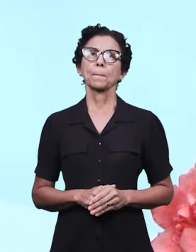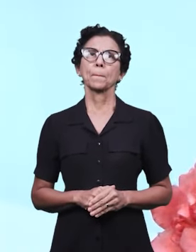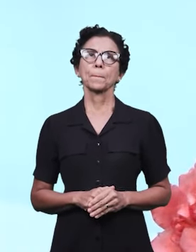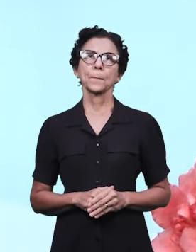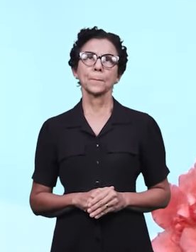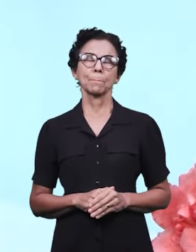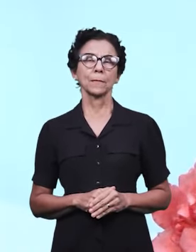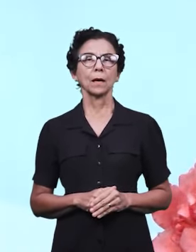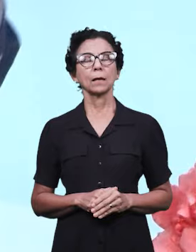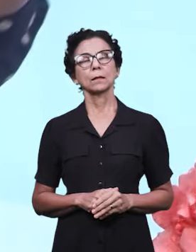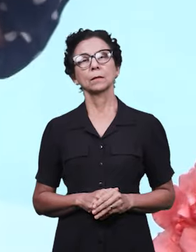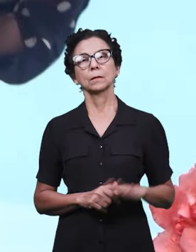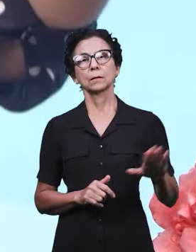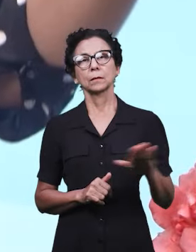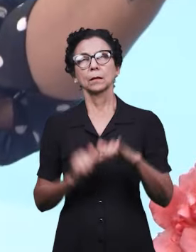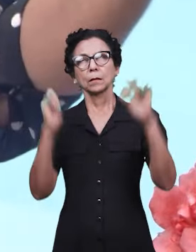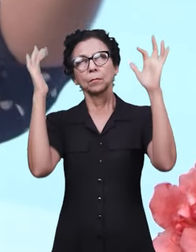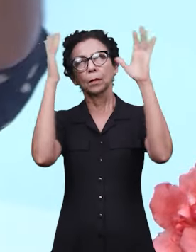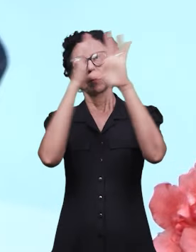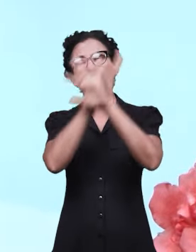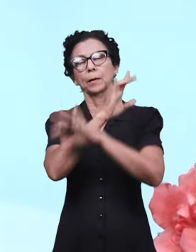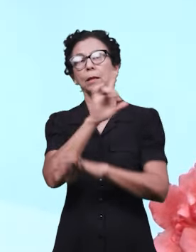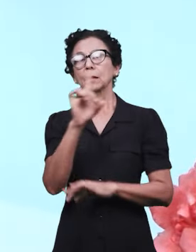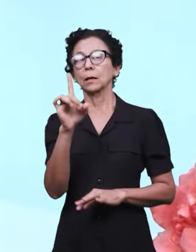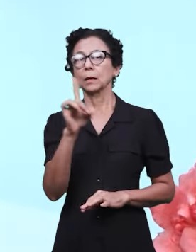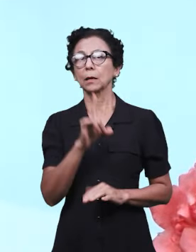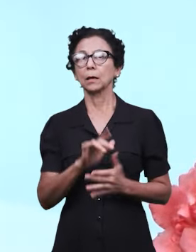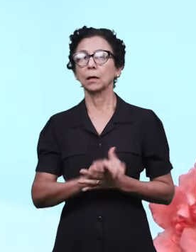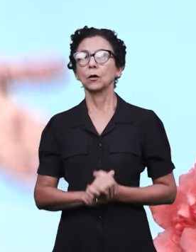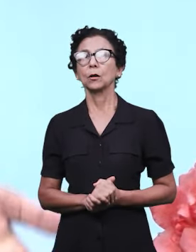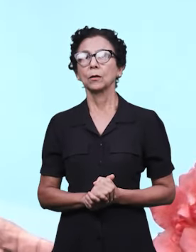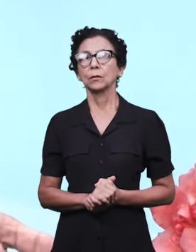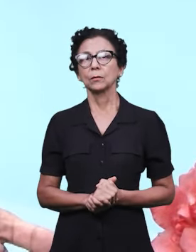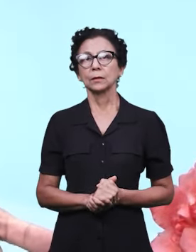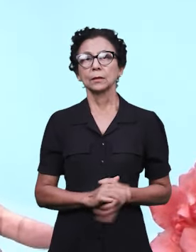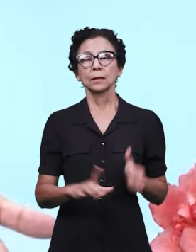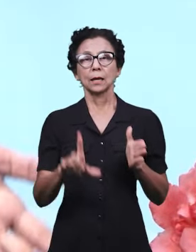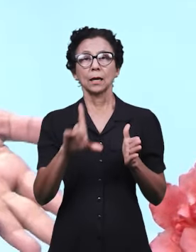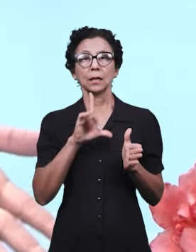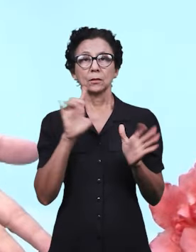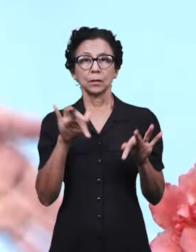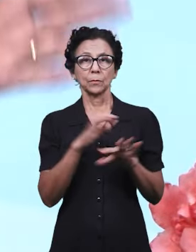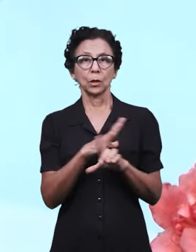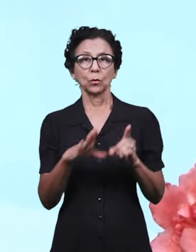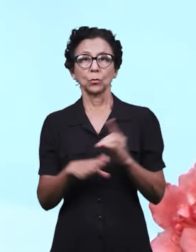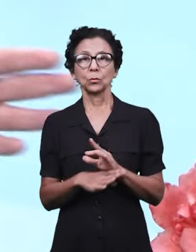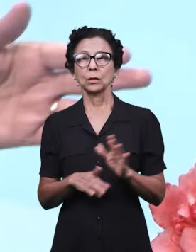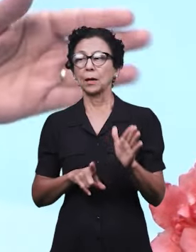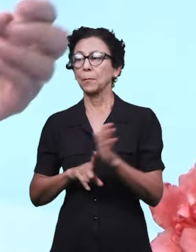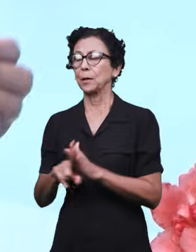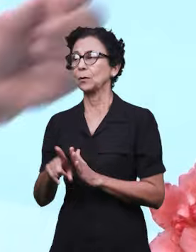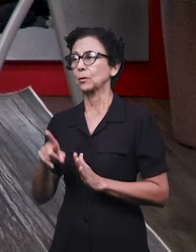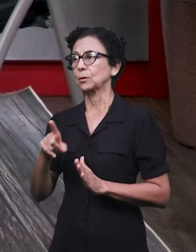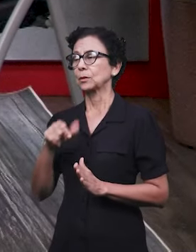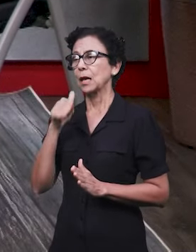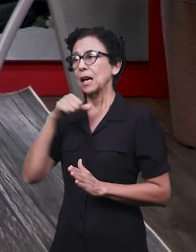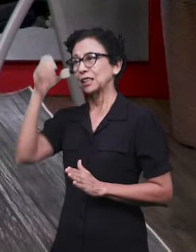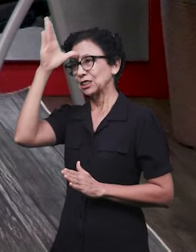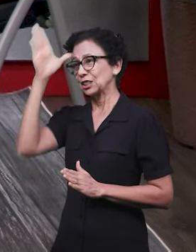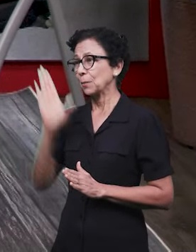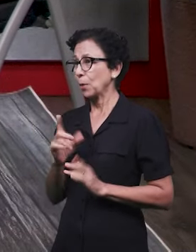pegar dispersa. Antes de terminar, ela já está perguntando, tia, já posso ir? Não é mesmo? Então, deixar até